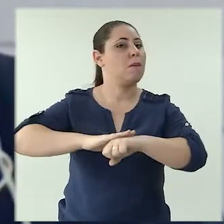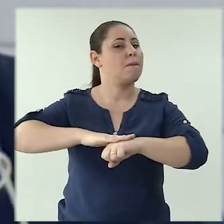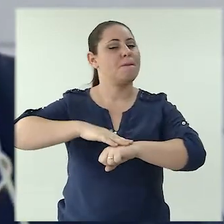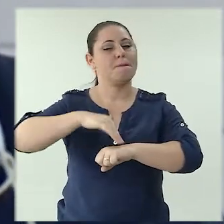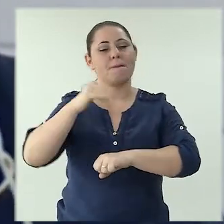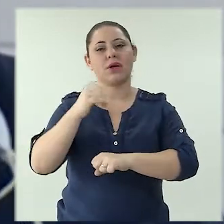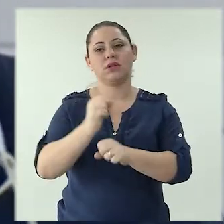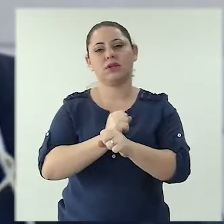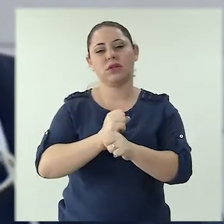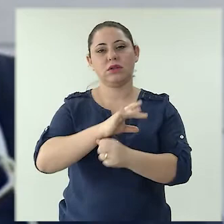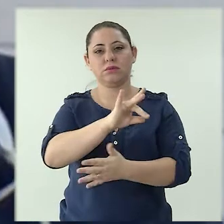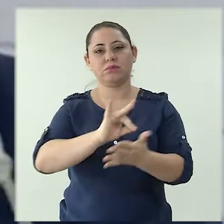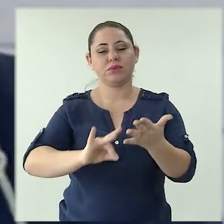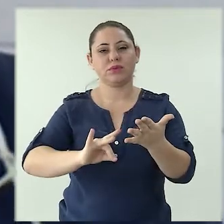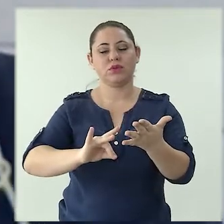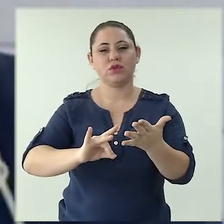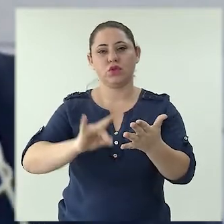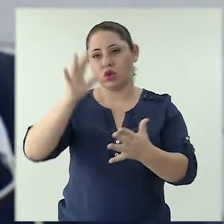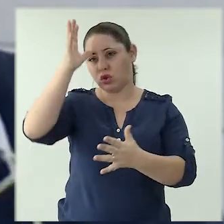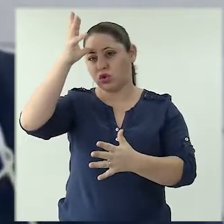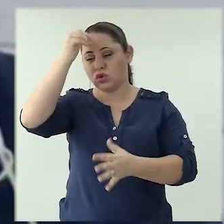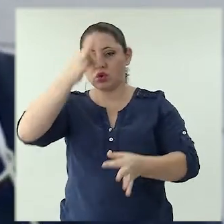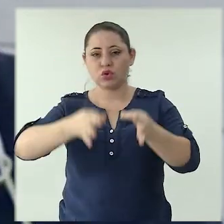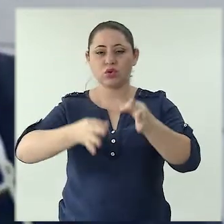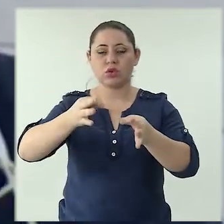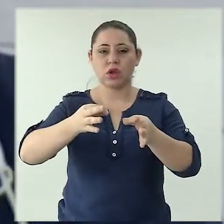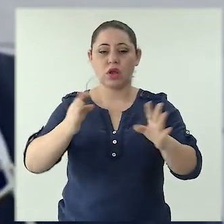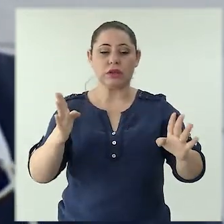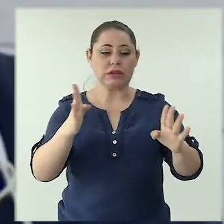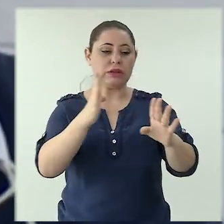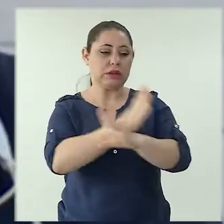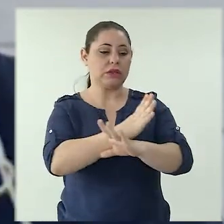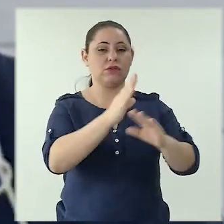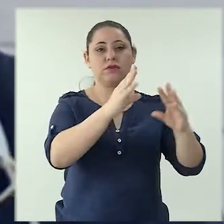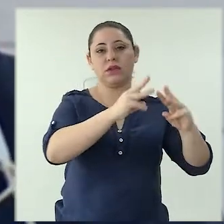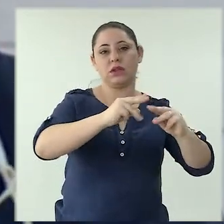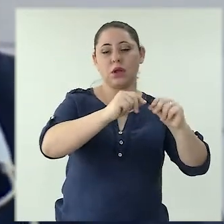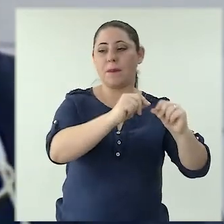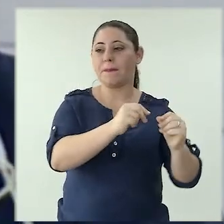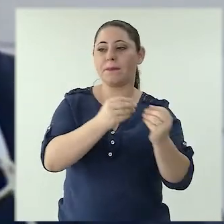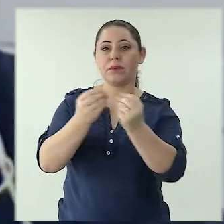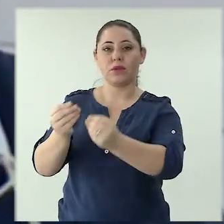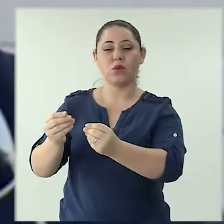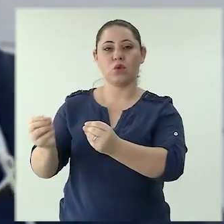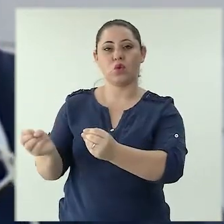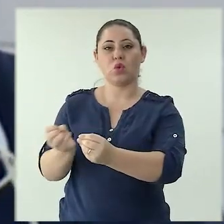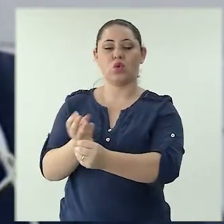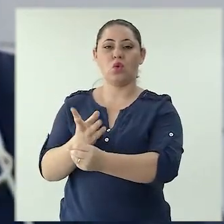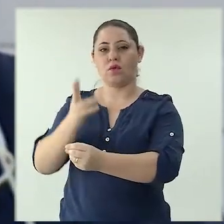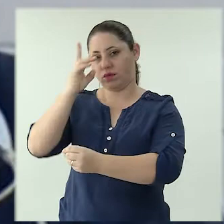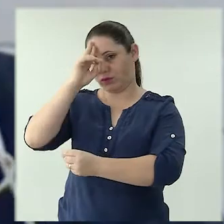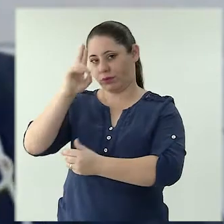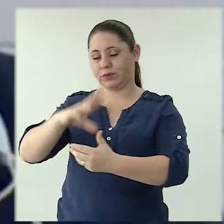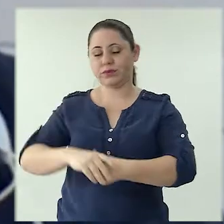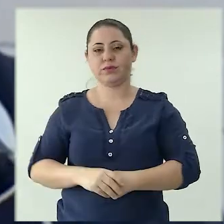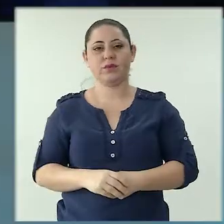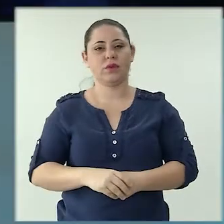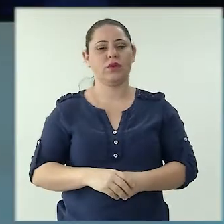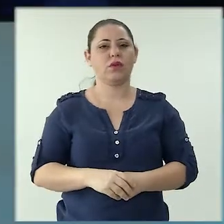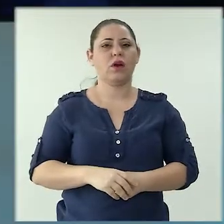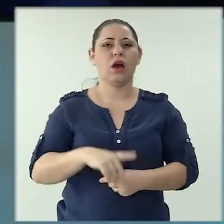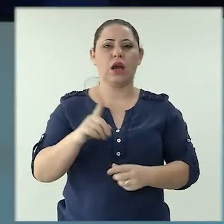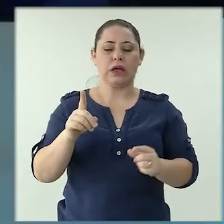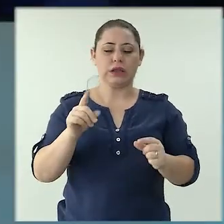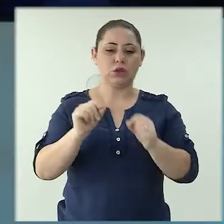serem sentenciados, transitados em julgado e transferida a propriedade efetivamente. Então, com essa tendência